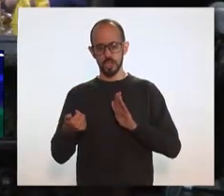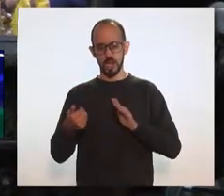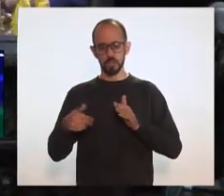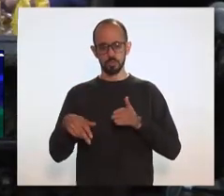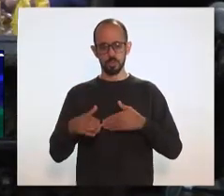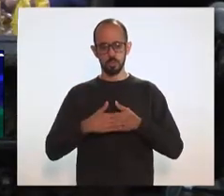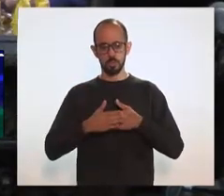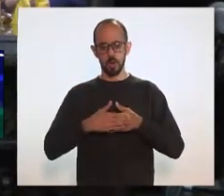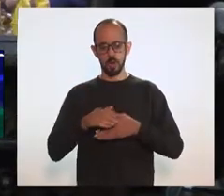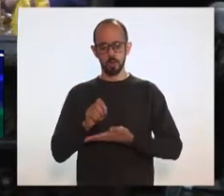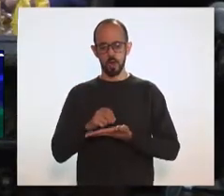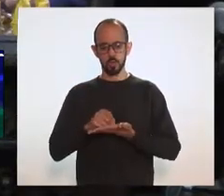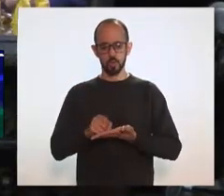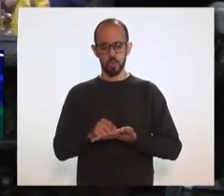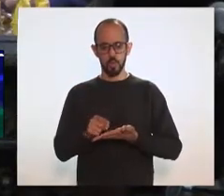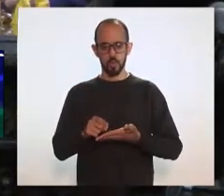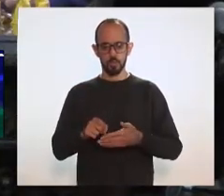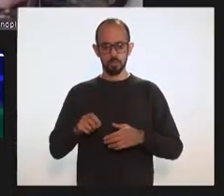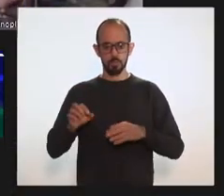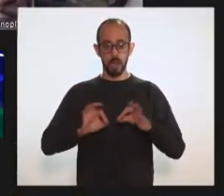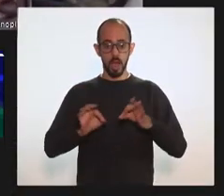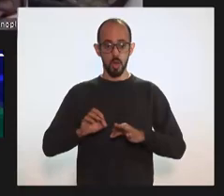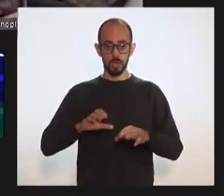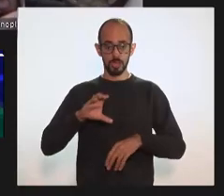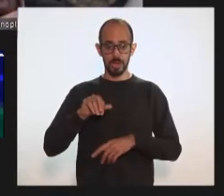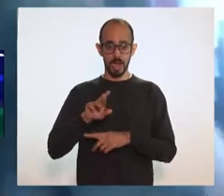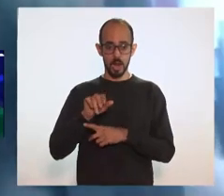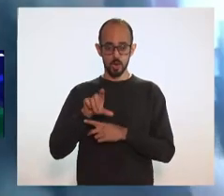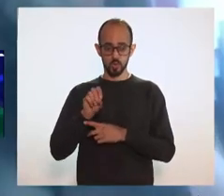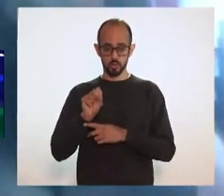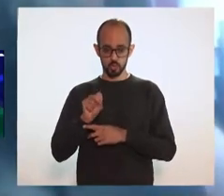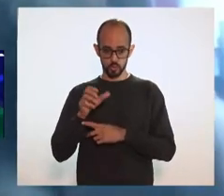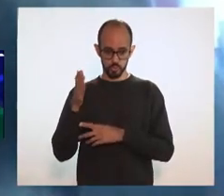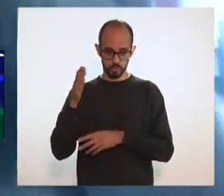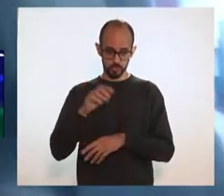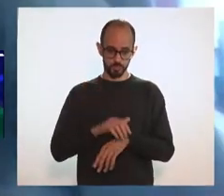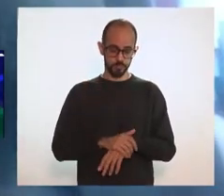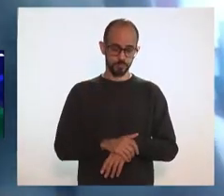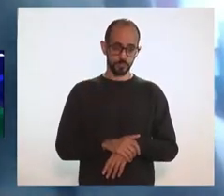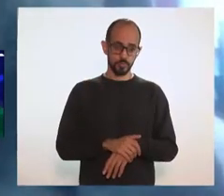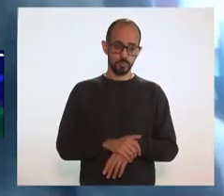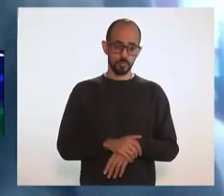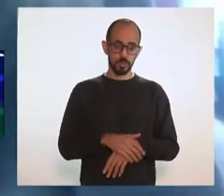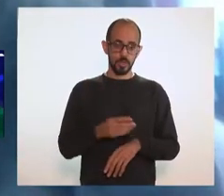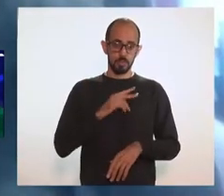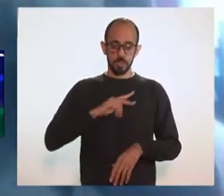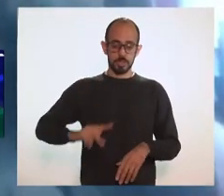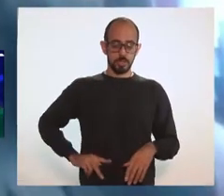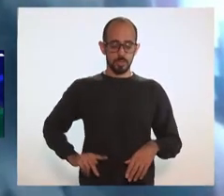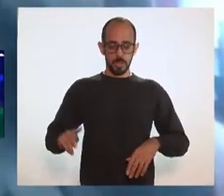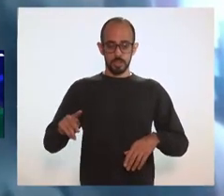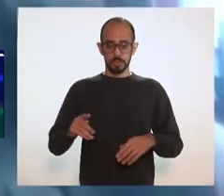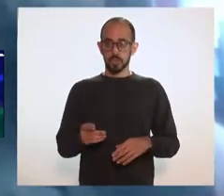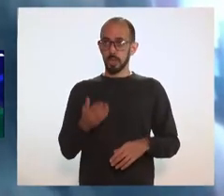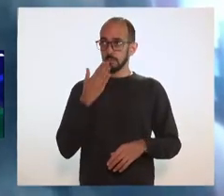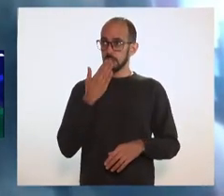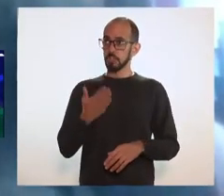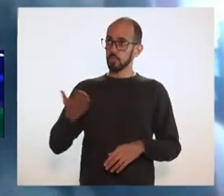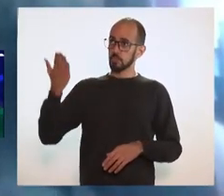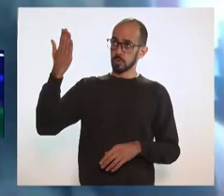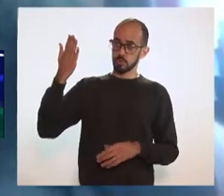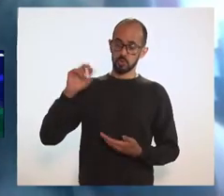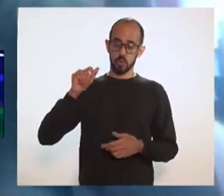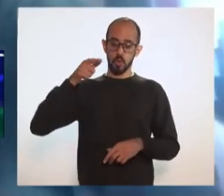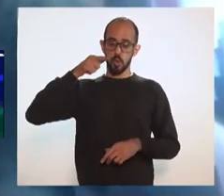Pela ordem, deputado Carlos Mink. Presidente André Siciliano, dirigido a Vossa Excelência. Eu